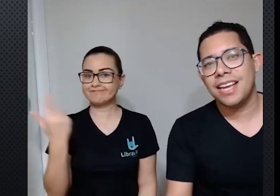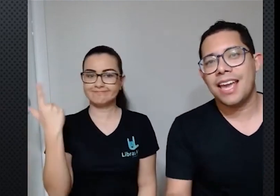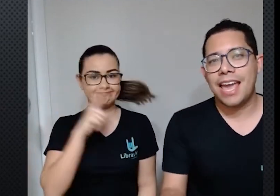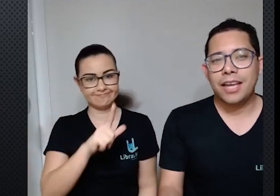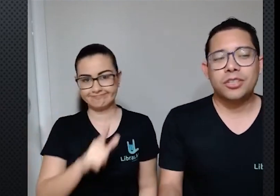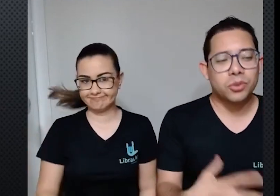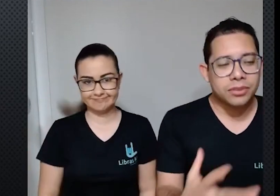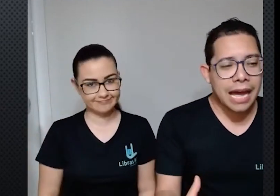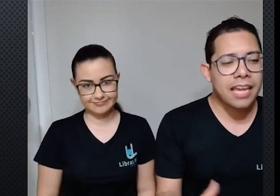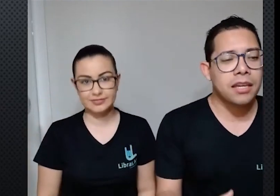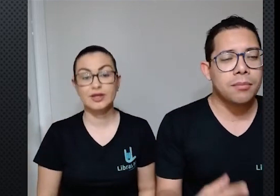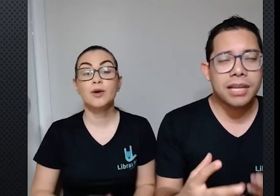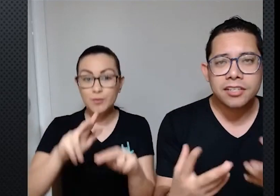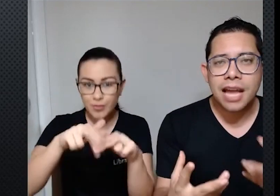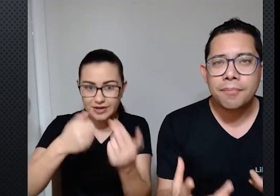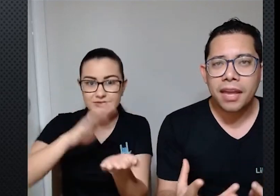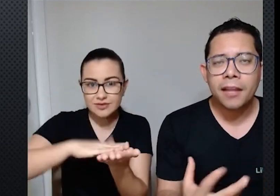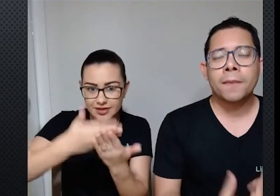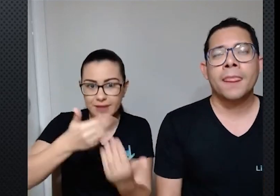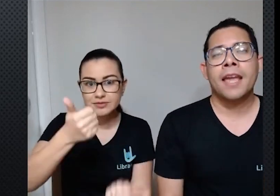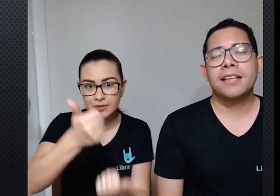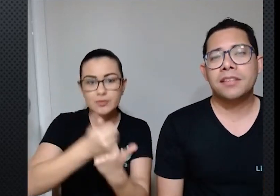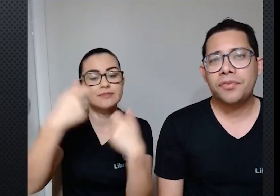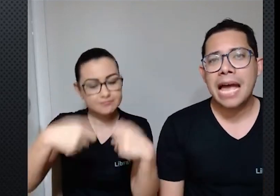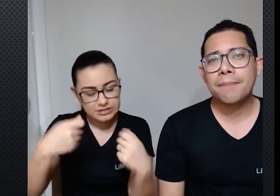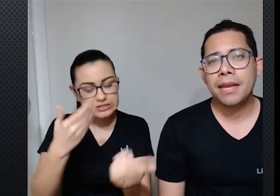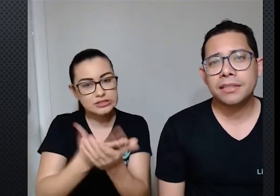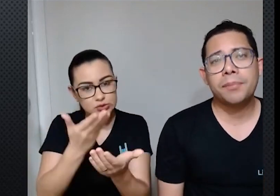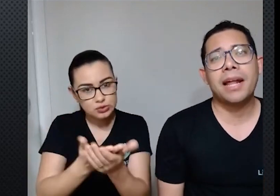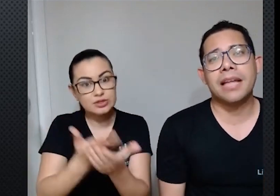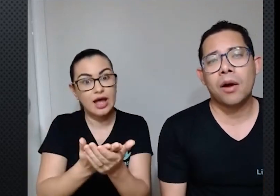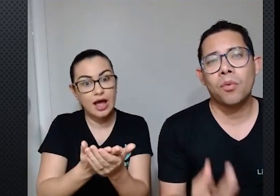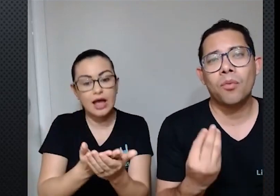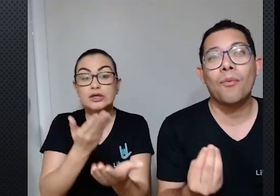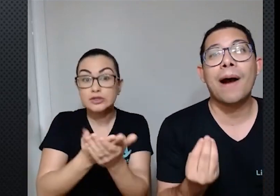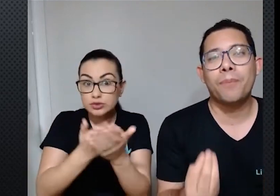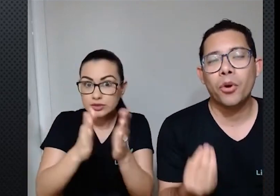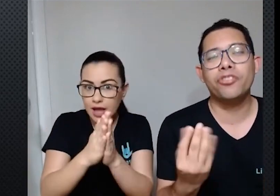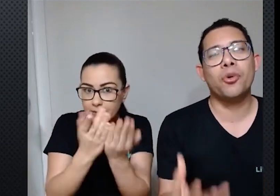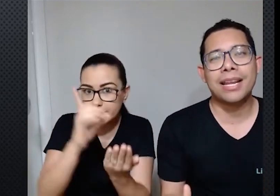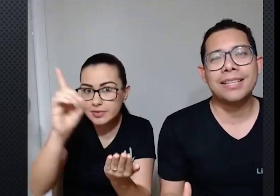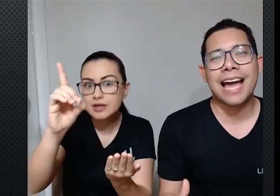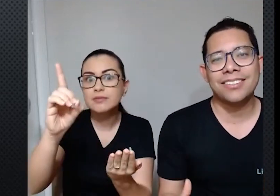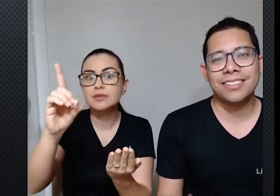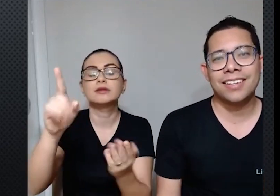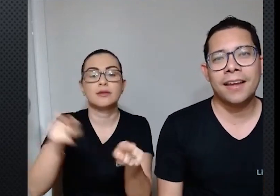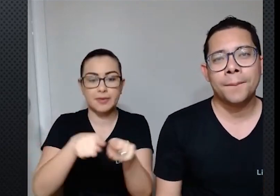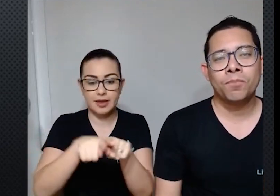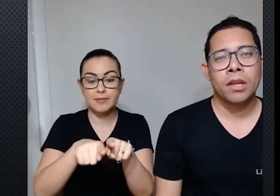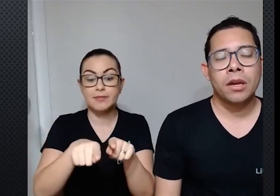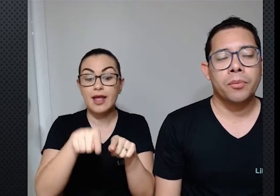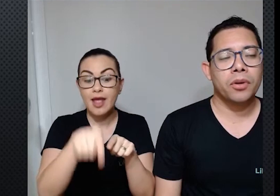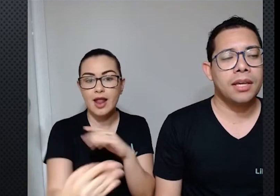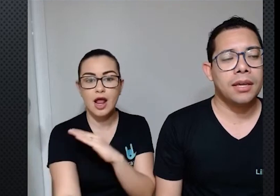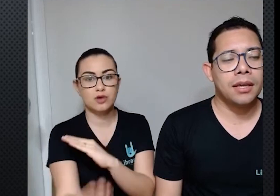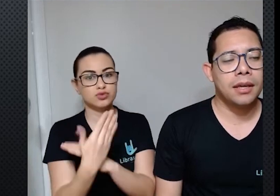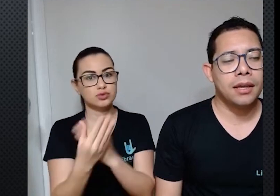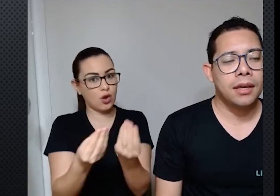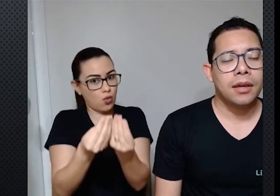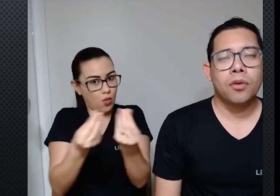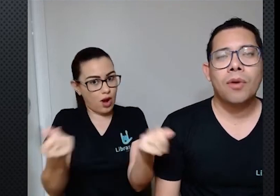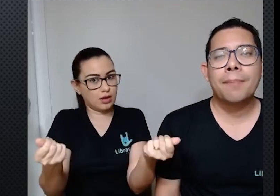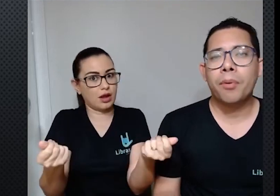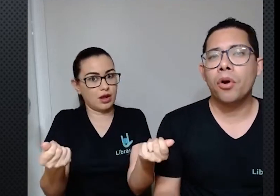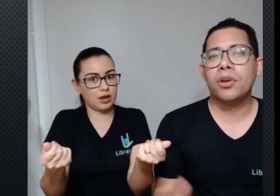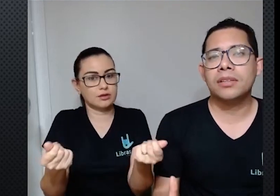precisa estudar e manejar bem essa ferramenta para dar um apoio de qualidade, né?